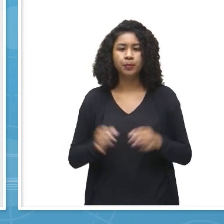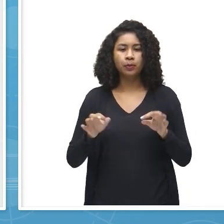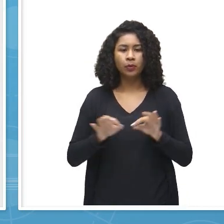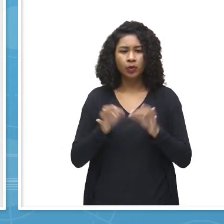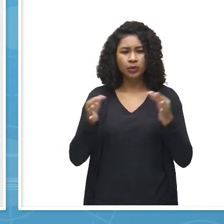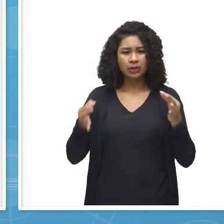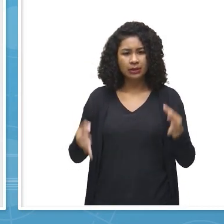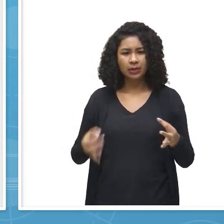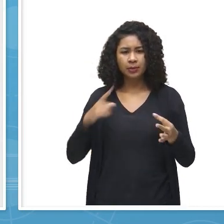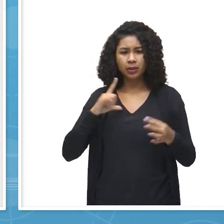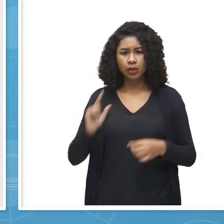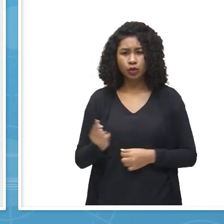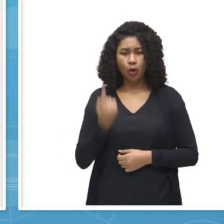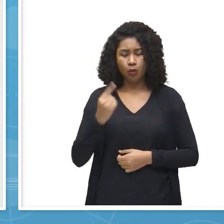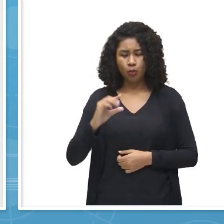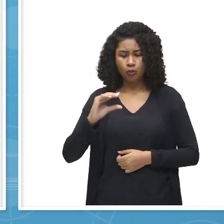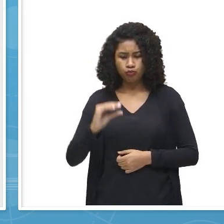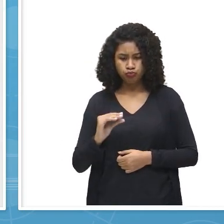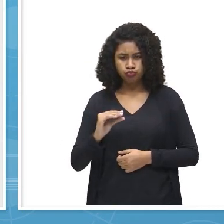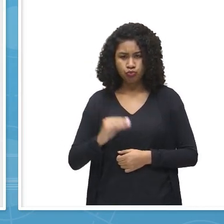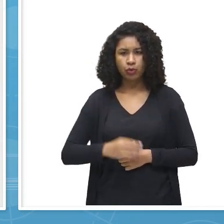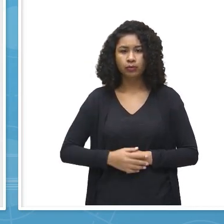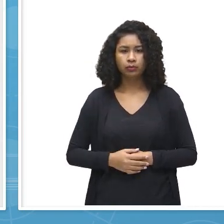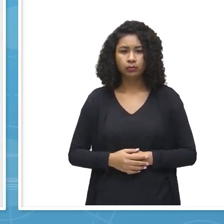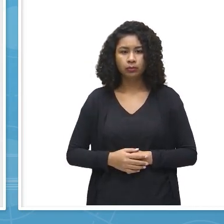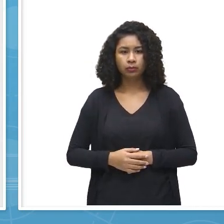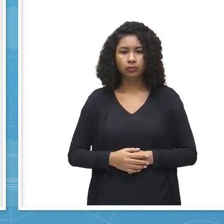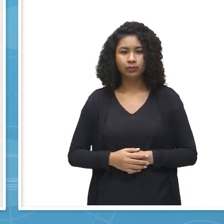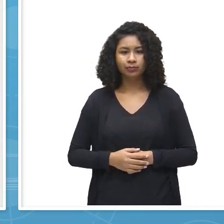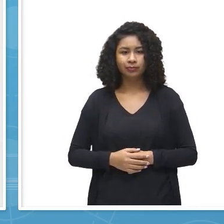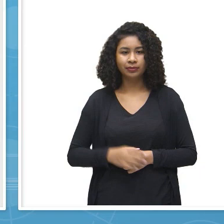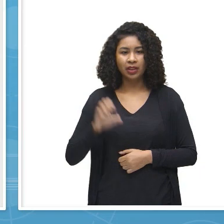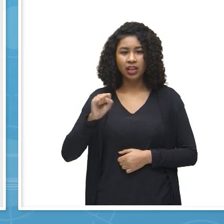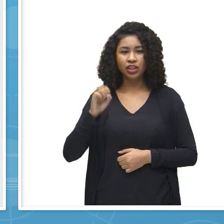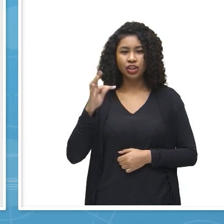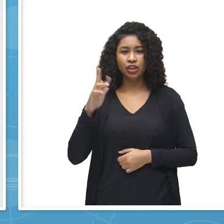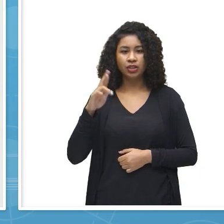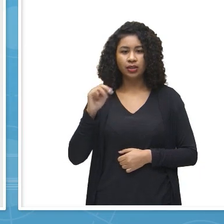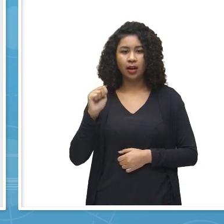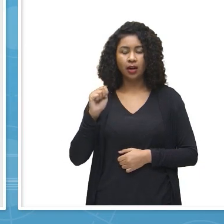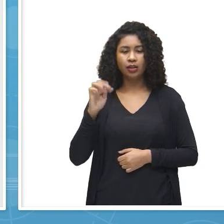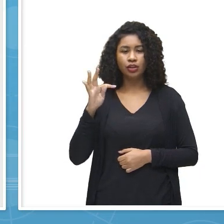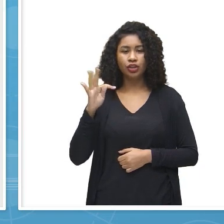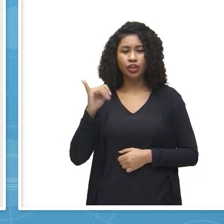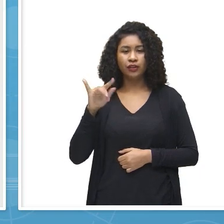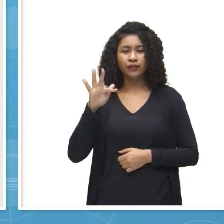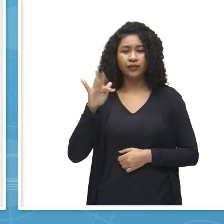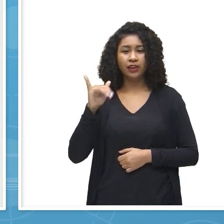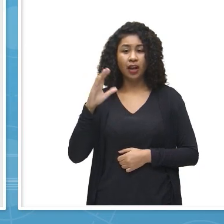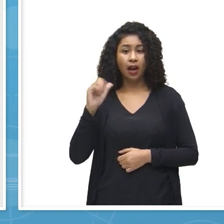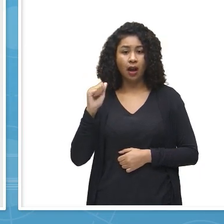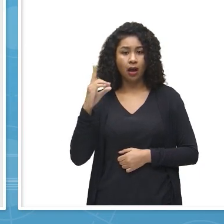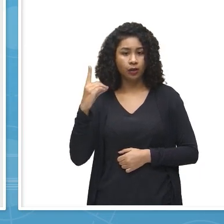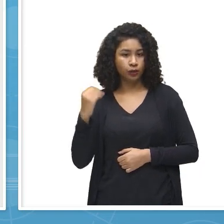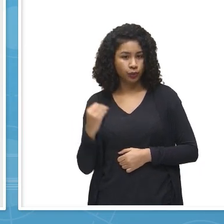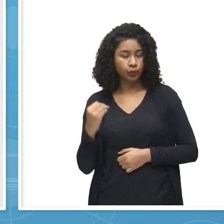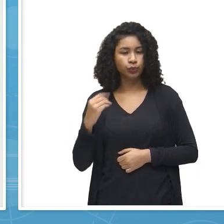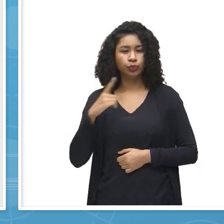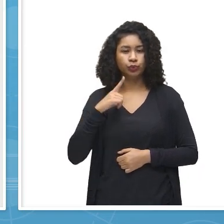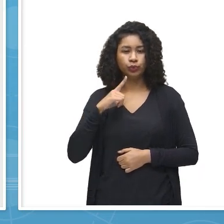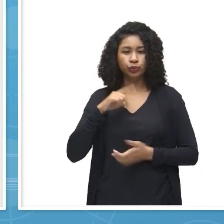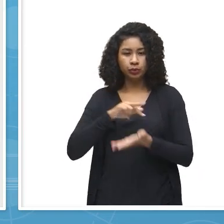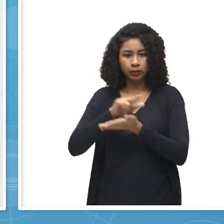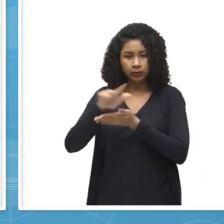apenas, estratificado mais de uma camada, pseudoestratificado a gente acha que tem várias camadas, mas na verdade só tem uma, ou